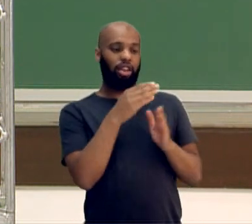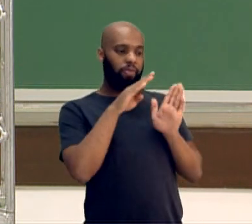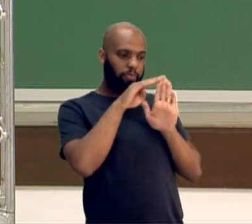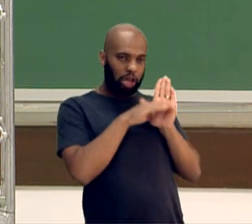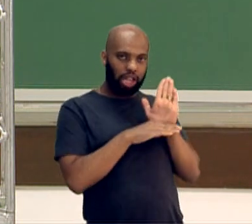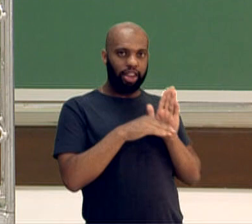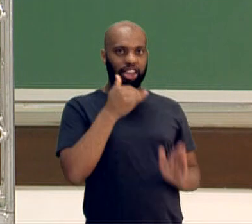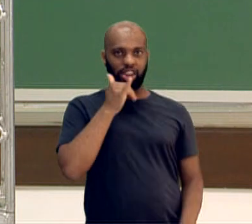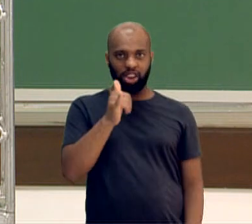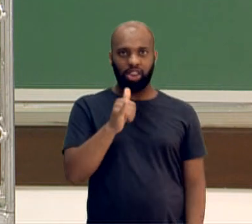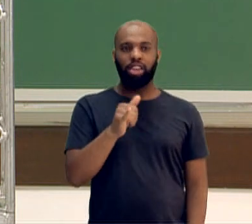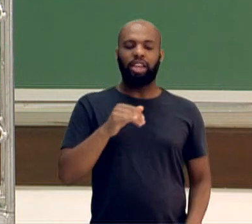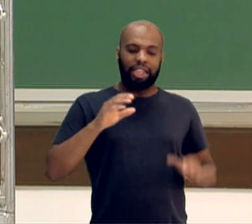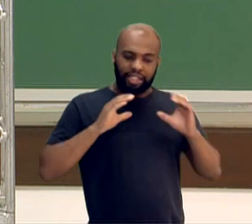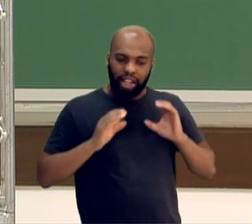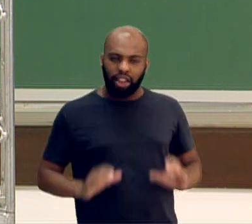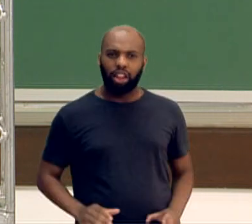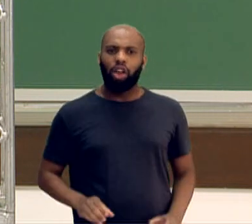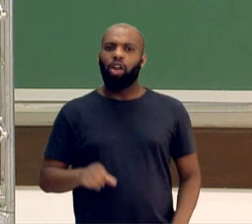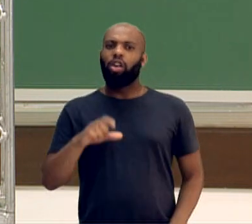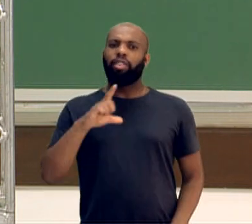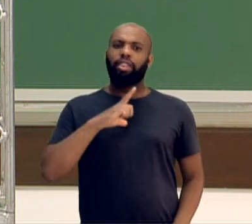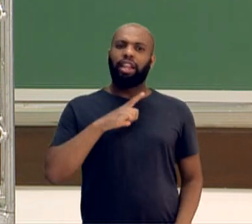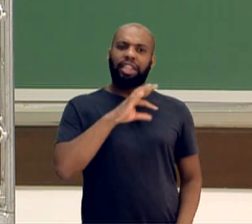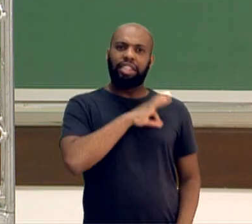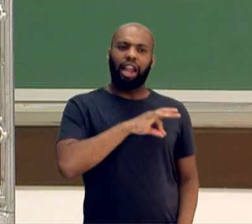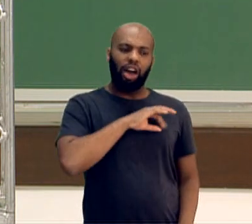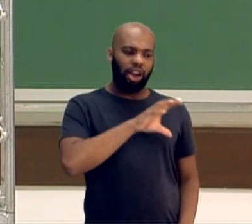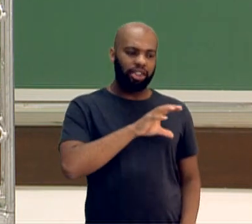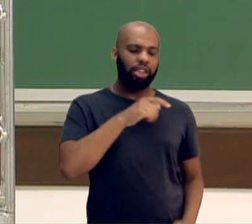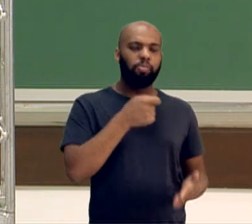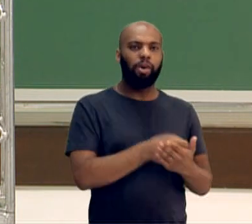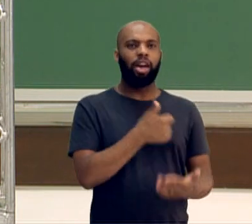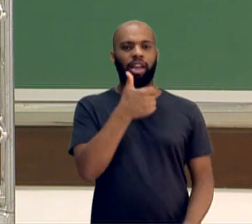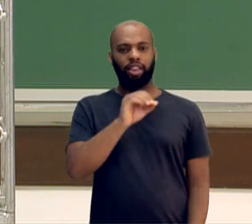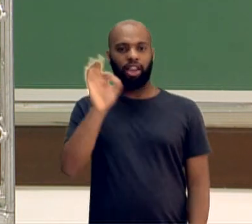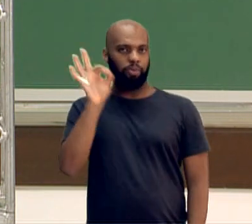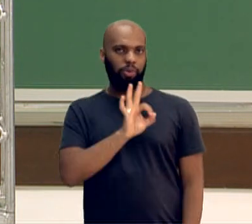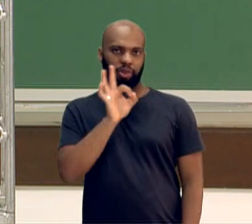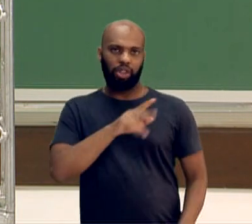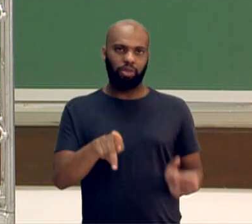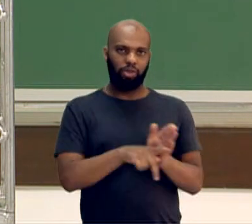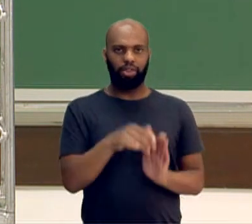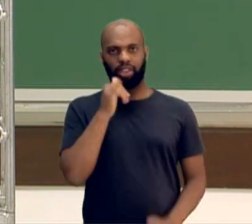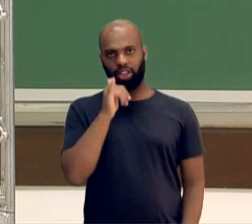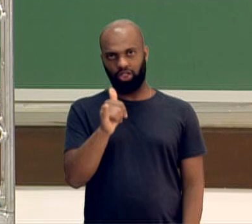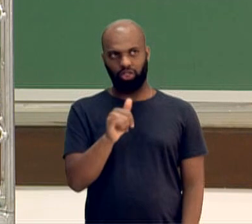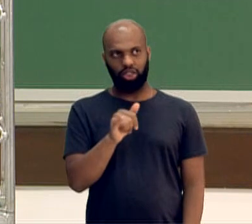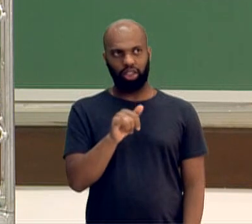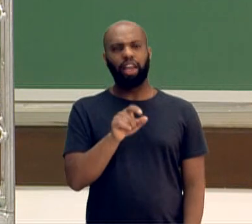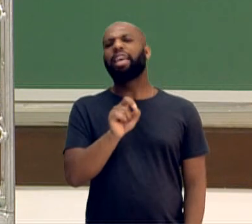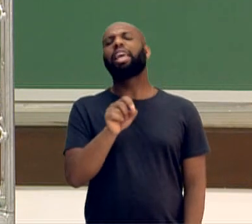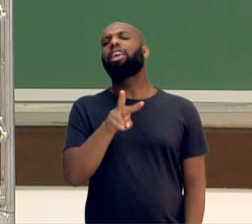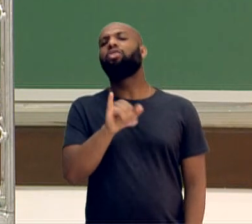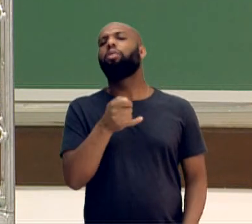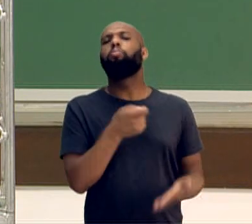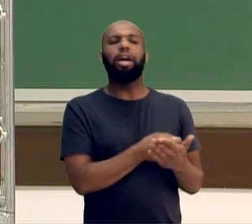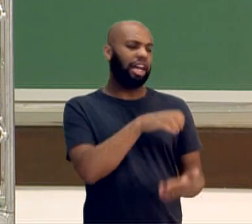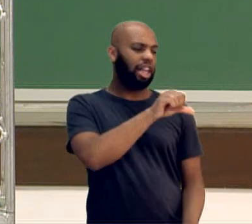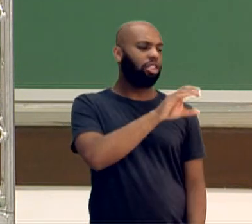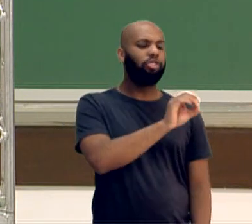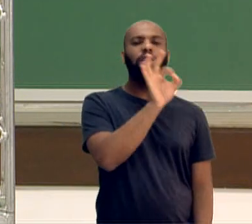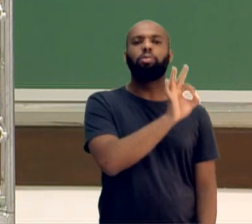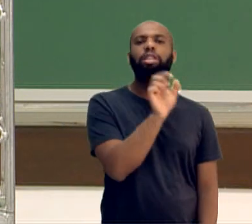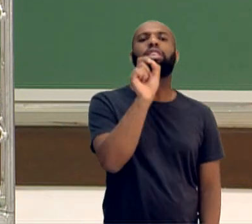energia que para o cidadão até a renda tal, ele vai pagar só 10% do valor da energia. Quem que vai custear os outros 90%?